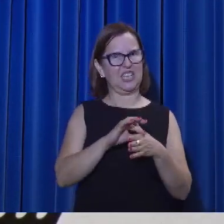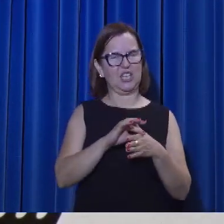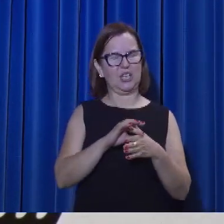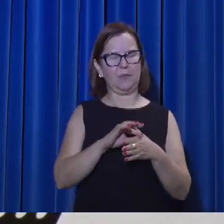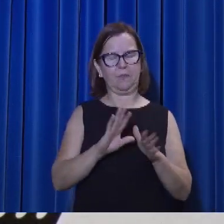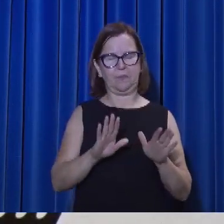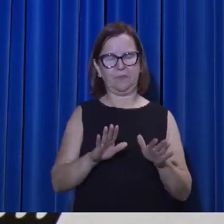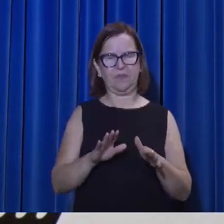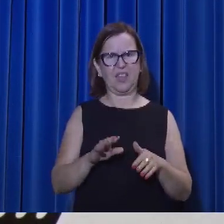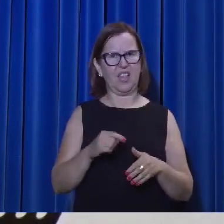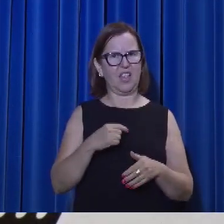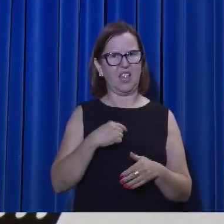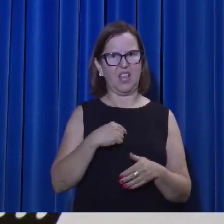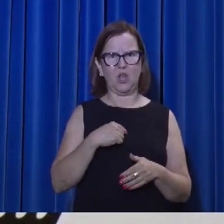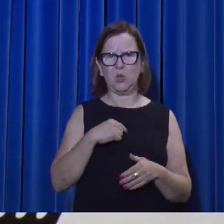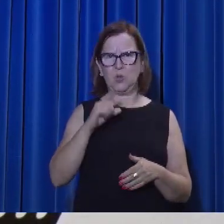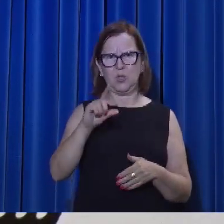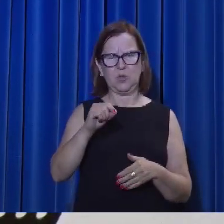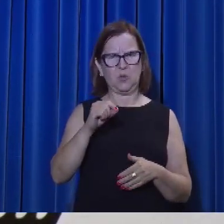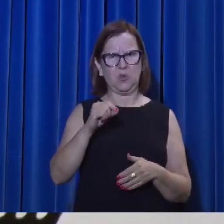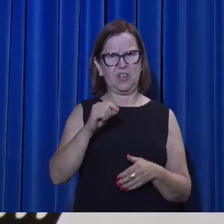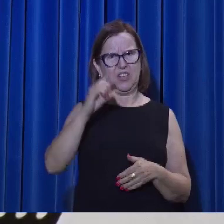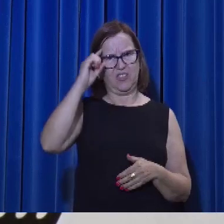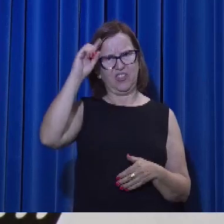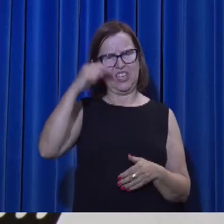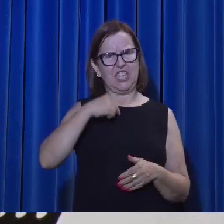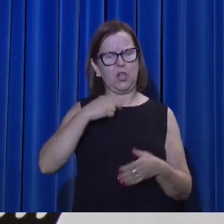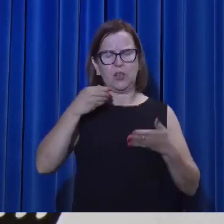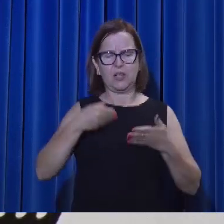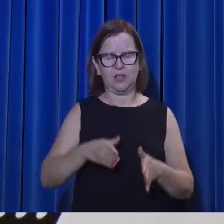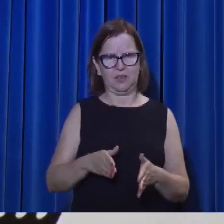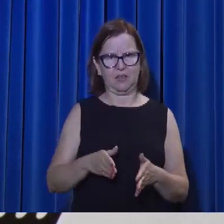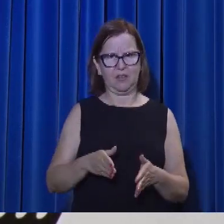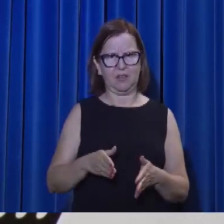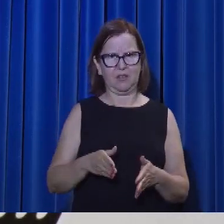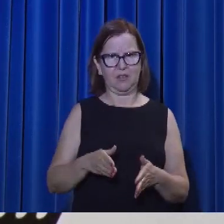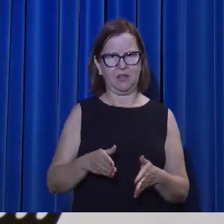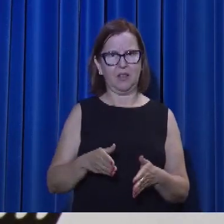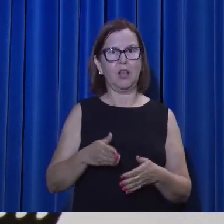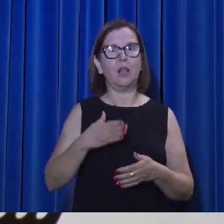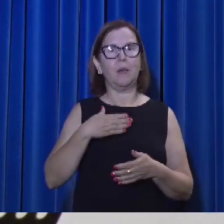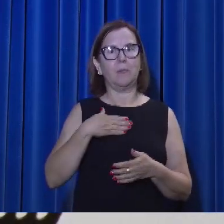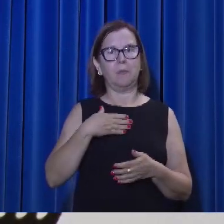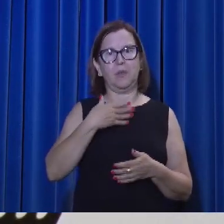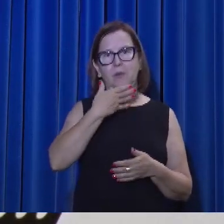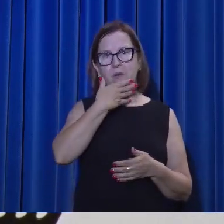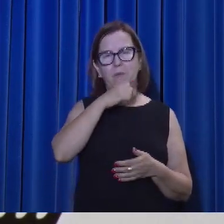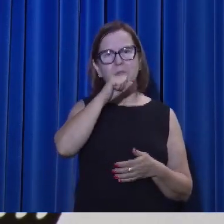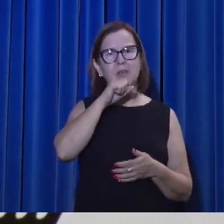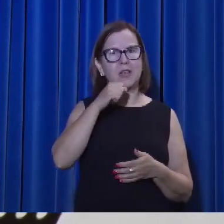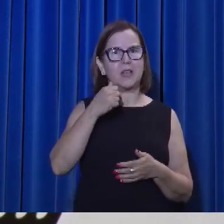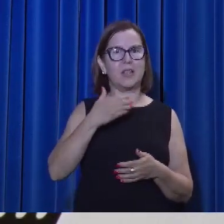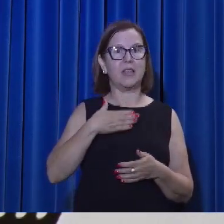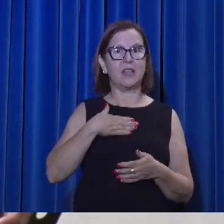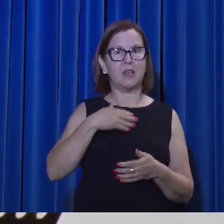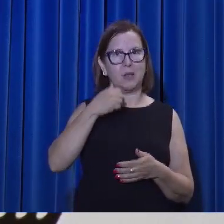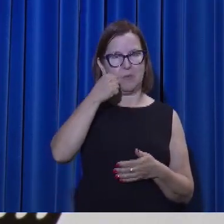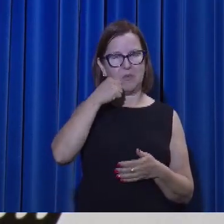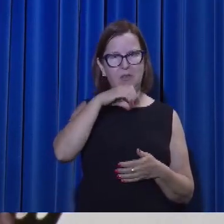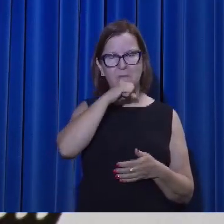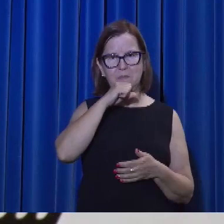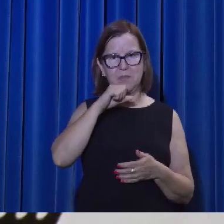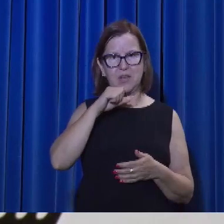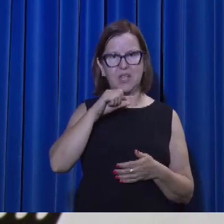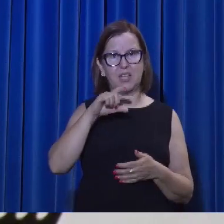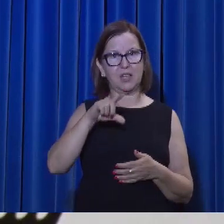Eu não escolhi o dia que eu ia nascer da minha mãe e do meu pai, foram eles que escolheram. E nem da vontade do homem, nunca foi ninguém que